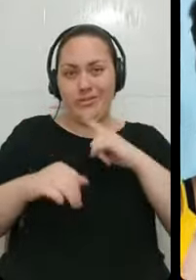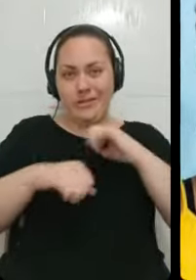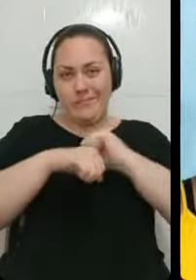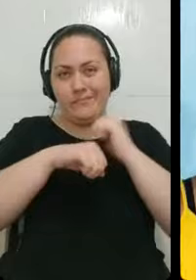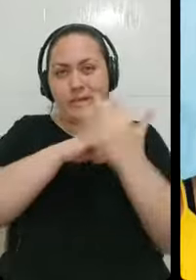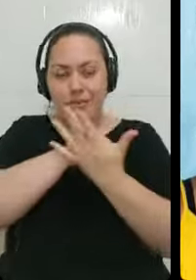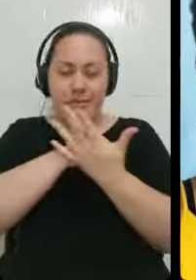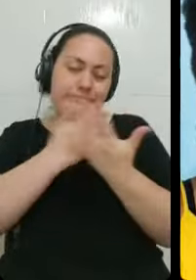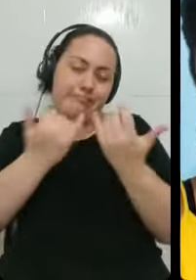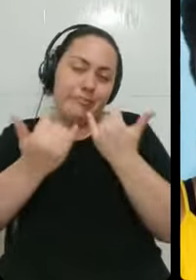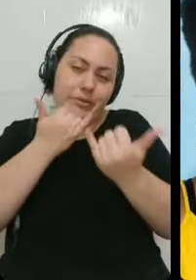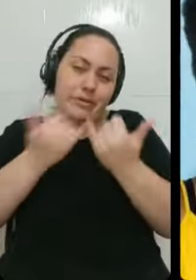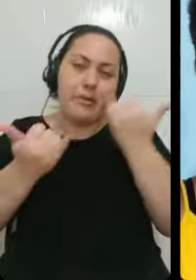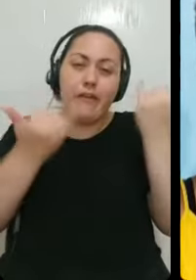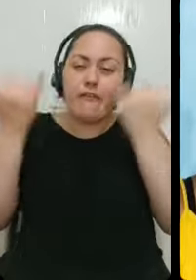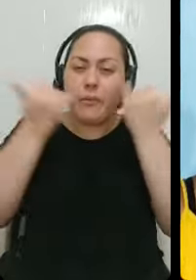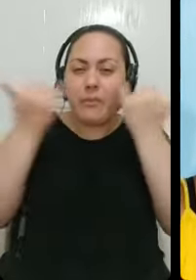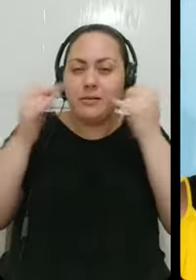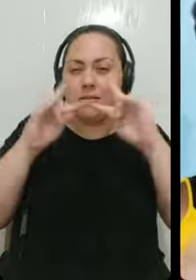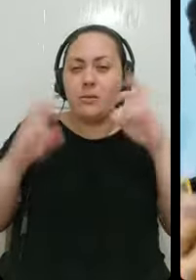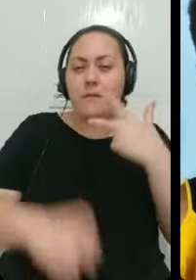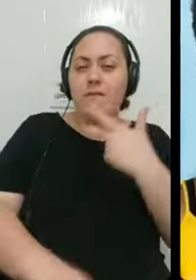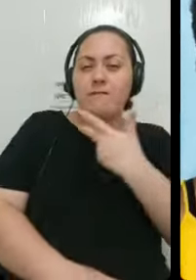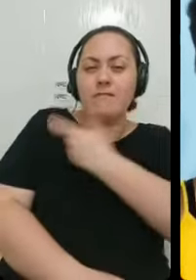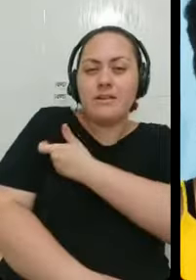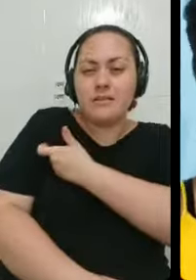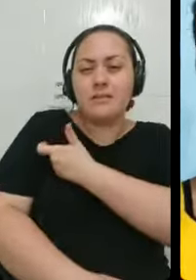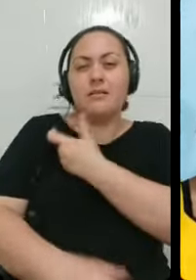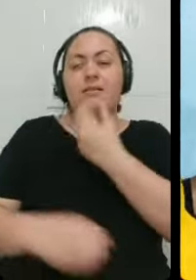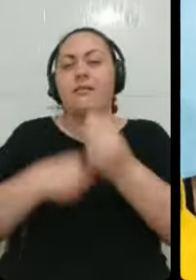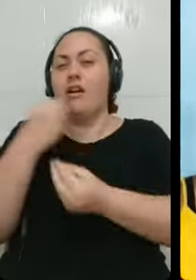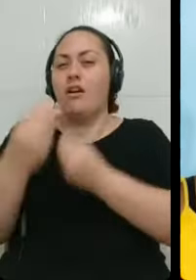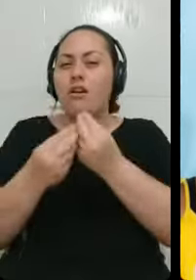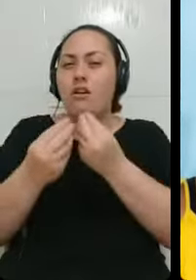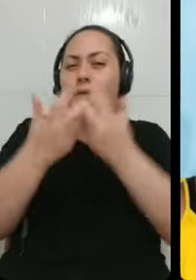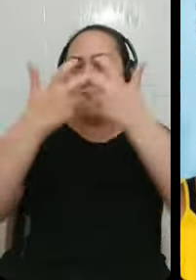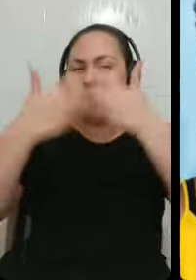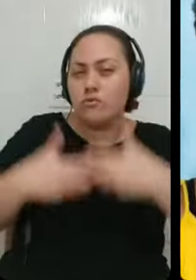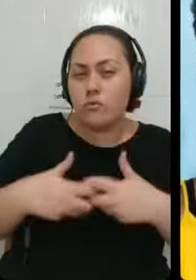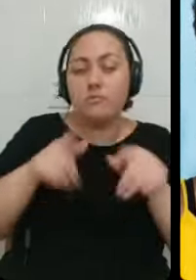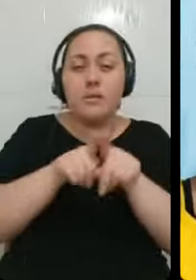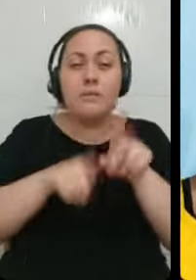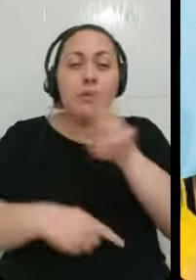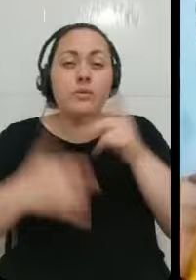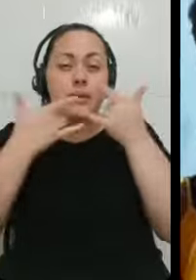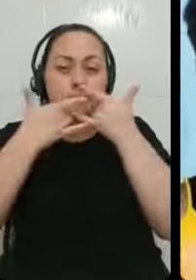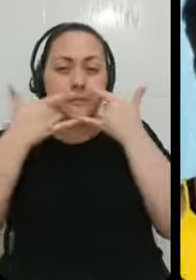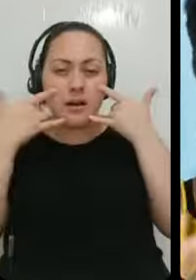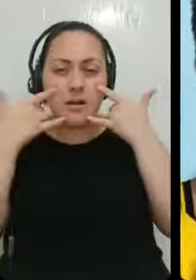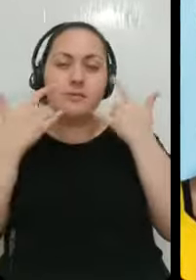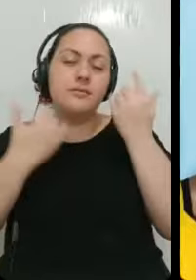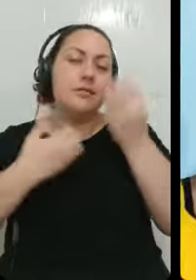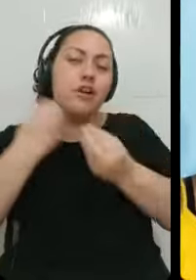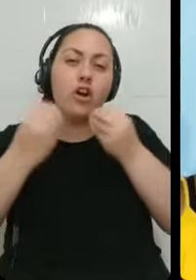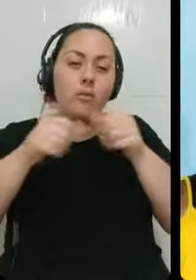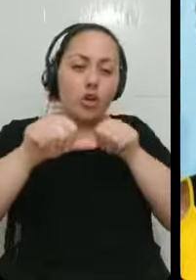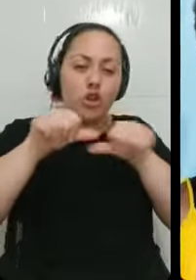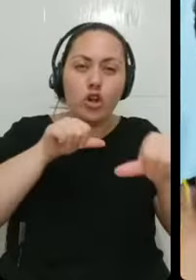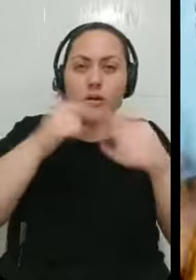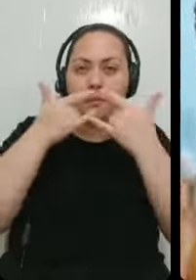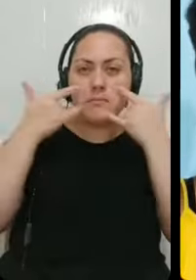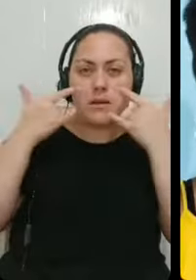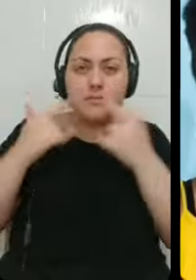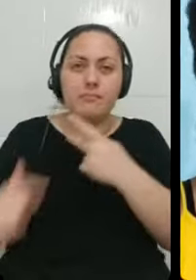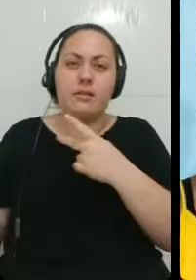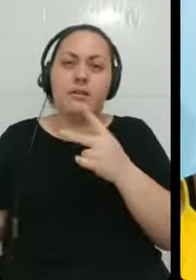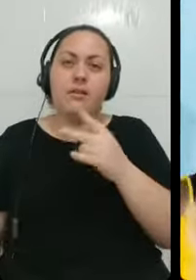informação a respeito das vacinas, como é que funcionava, a respeito das máscaras também, dessa troca de máscaras, da